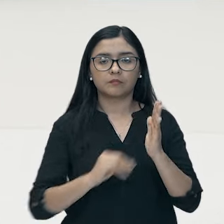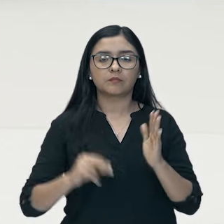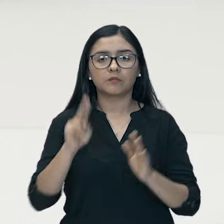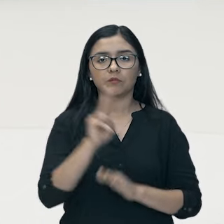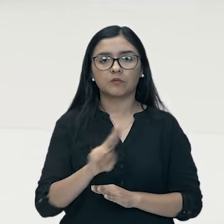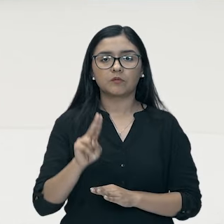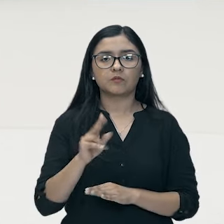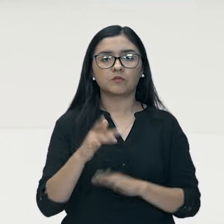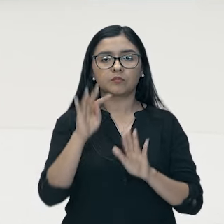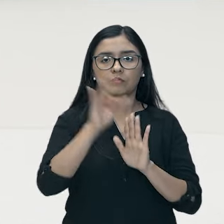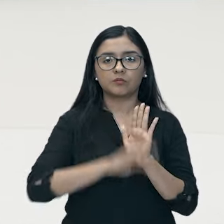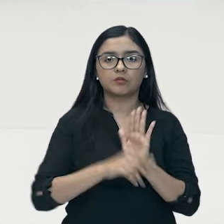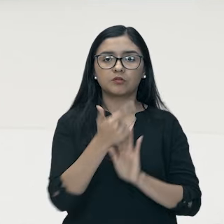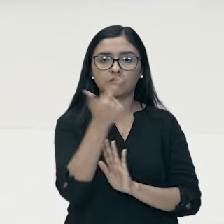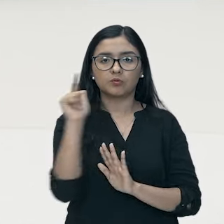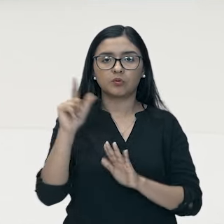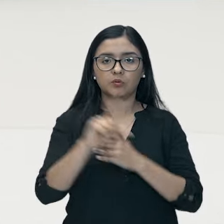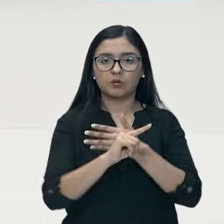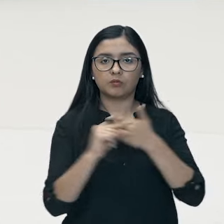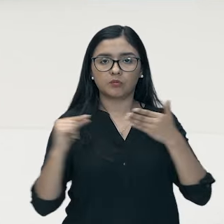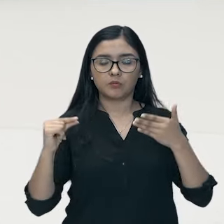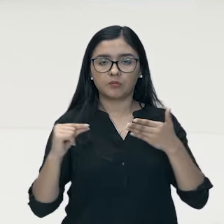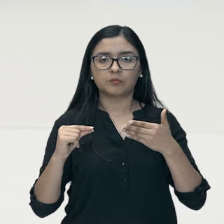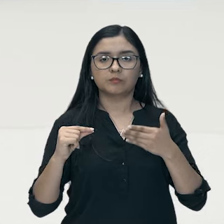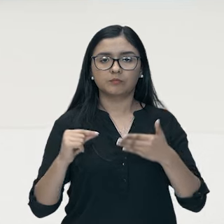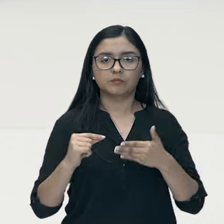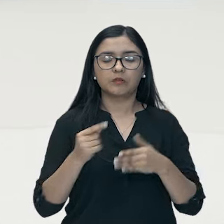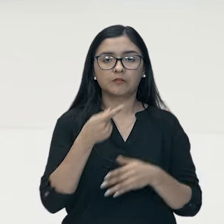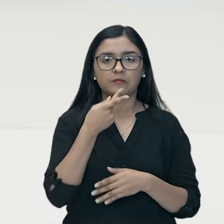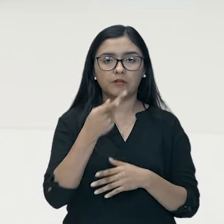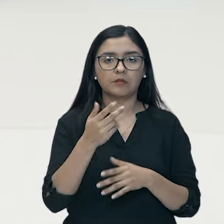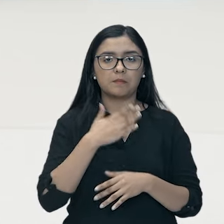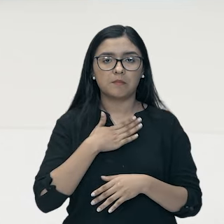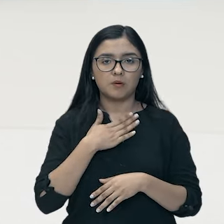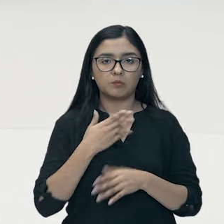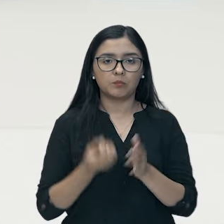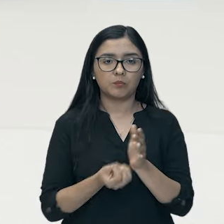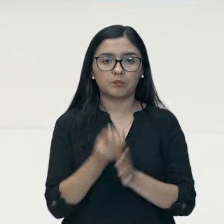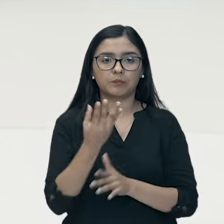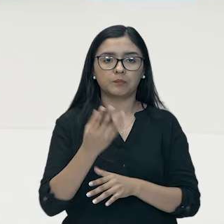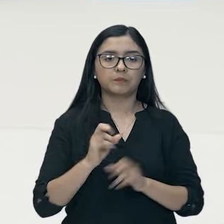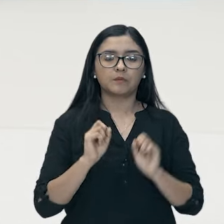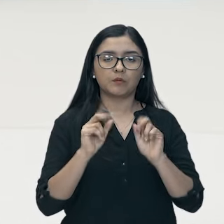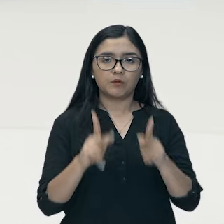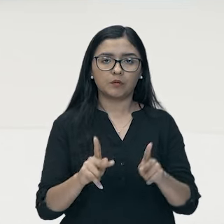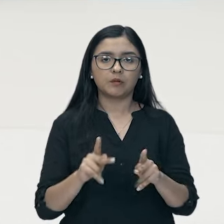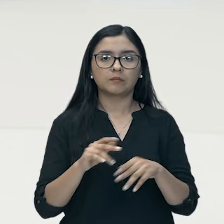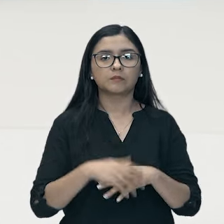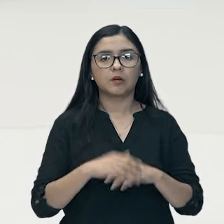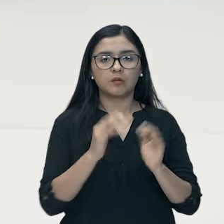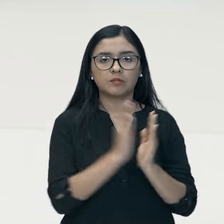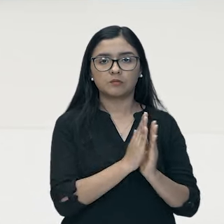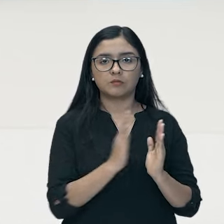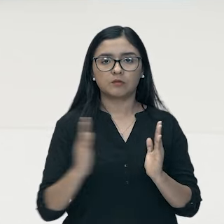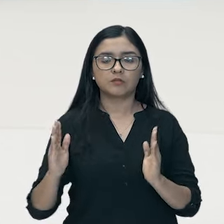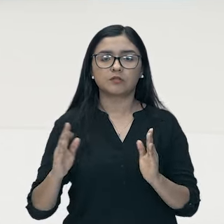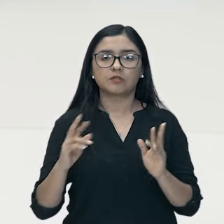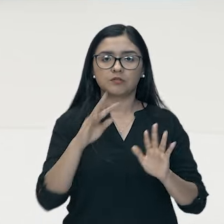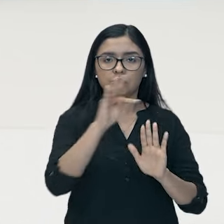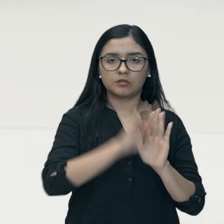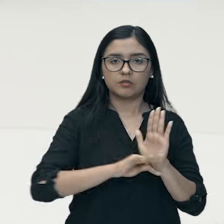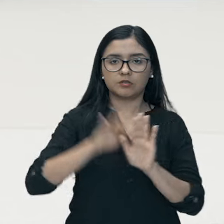texto de outro autor e digo que é meu beleza então esses são os processos de